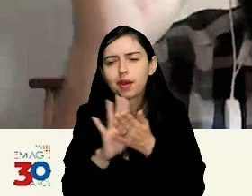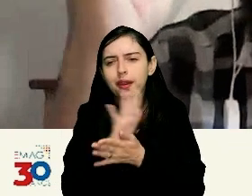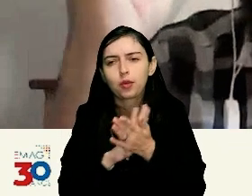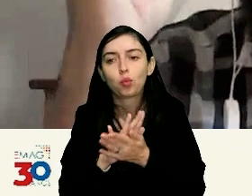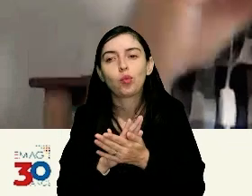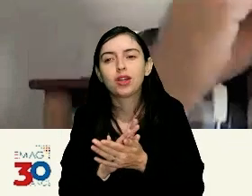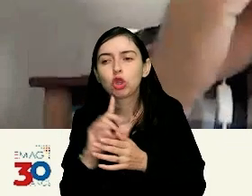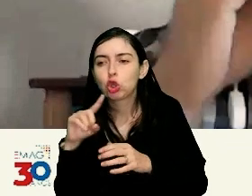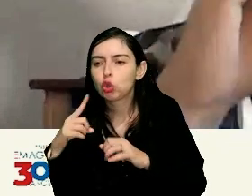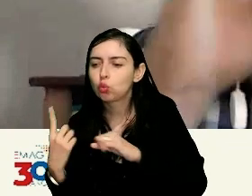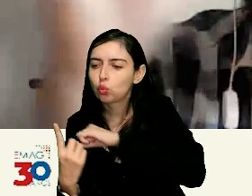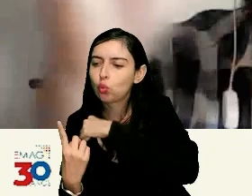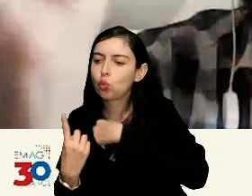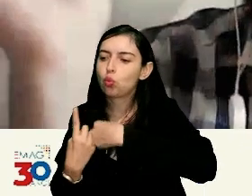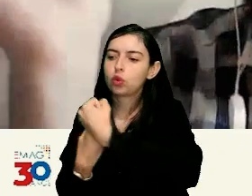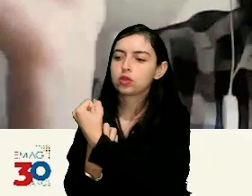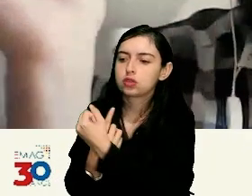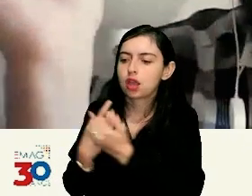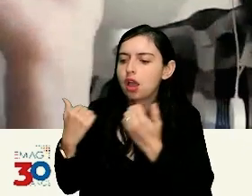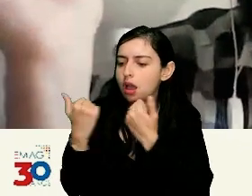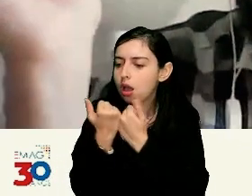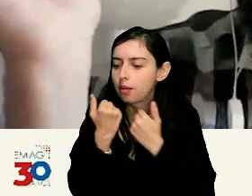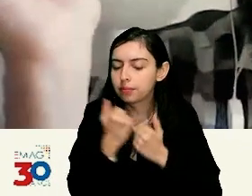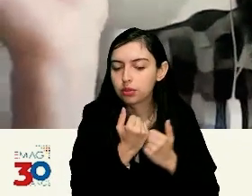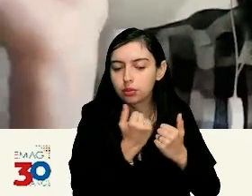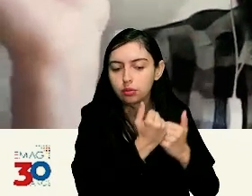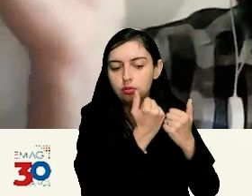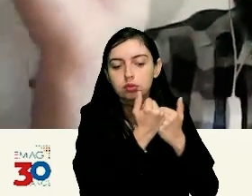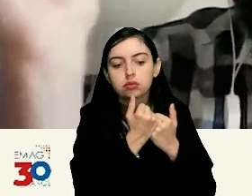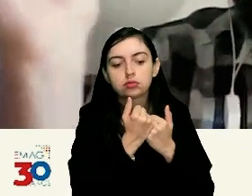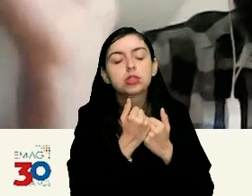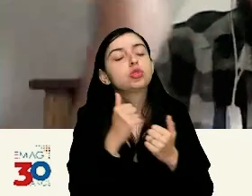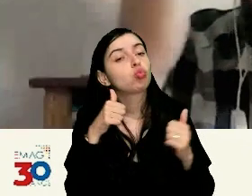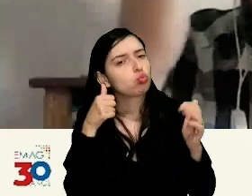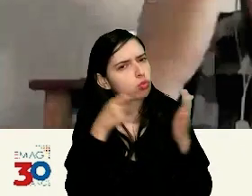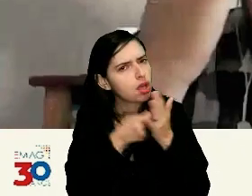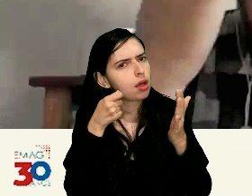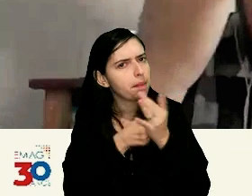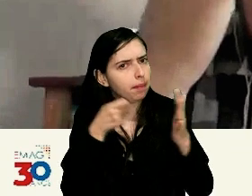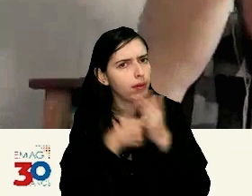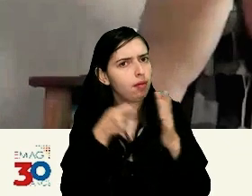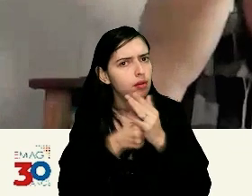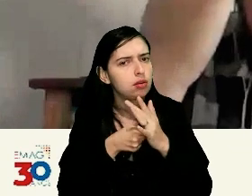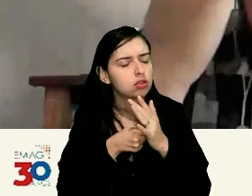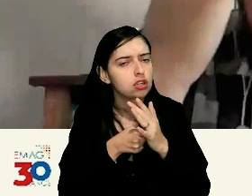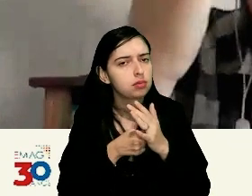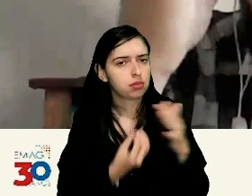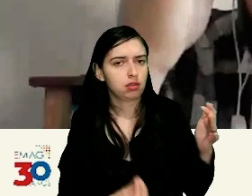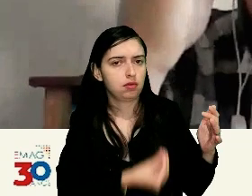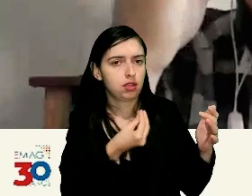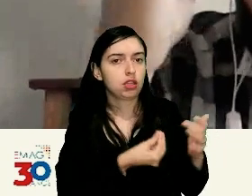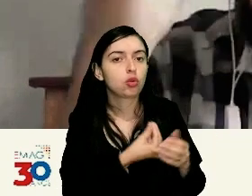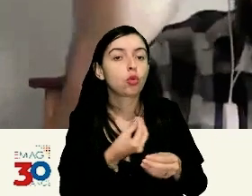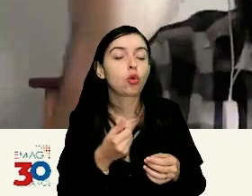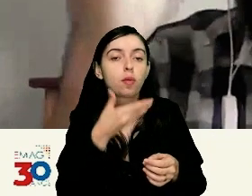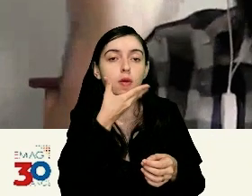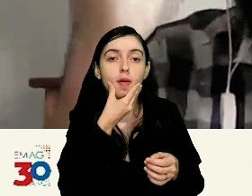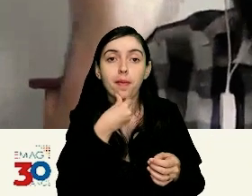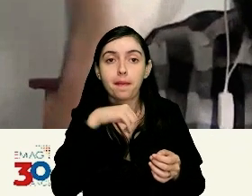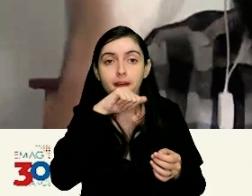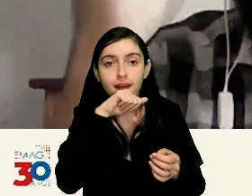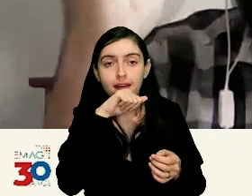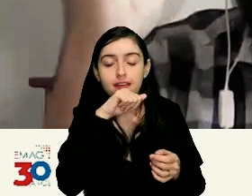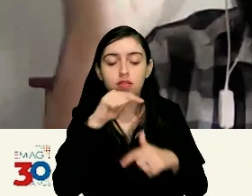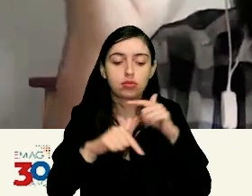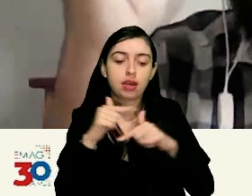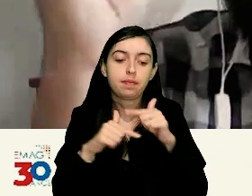numa grande rede de apoio, por isso que é a coisa que eu mais defendo na minha existência como pai, sabe, assim, de pessoa que trabalha com isso. Eu